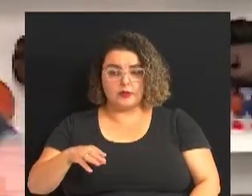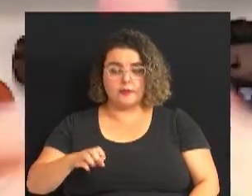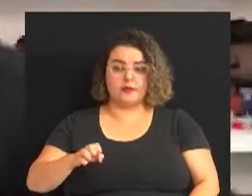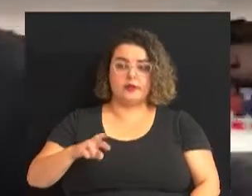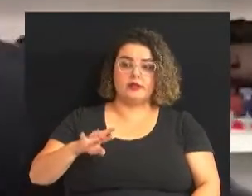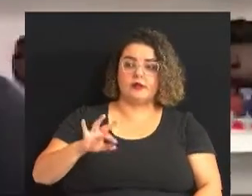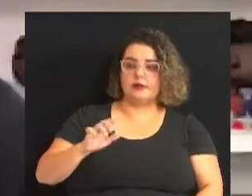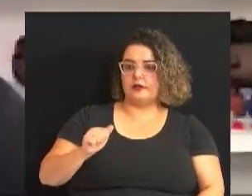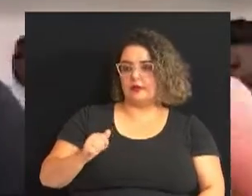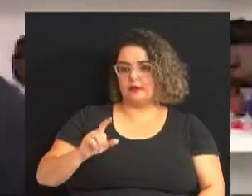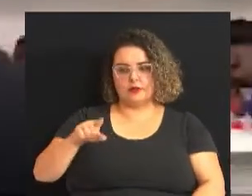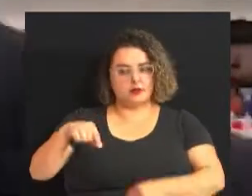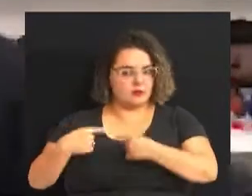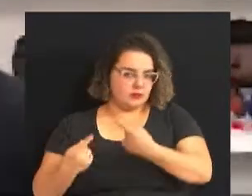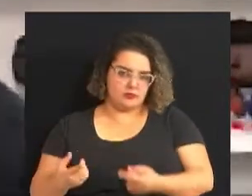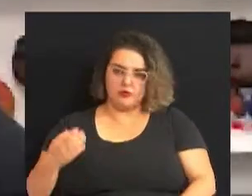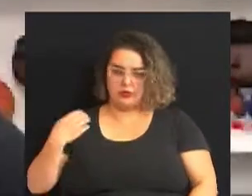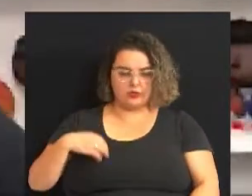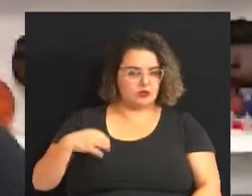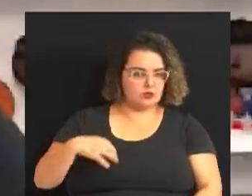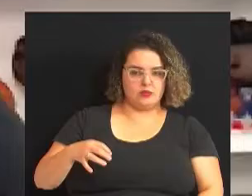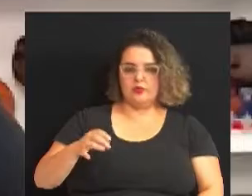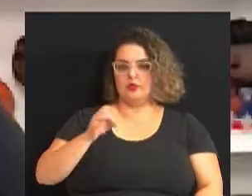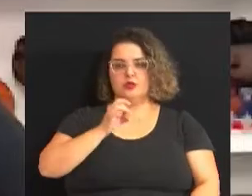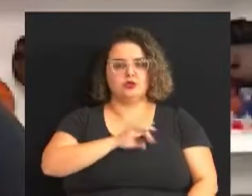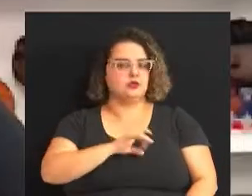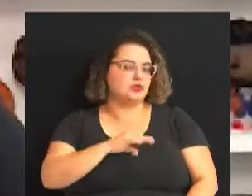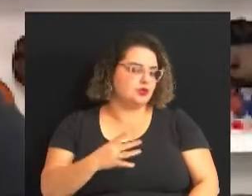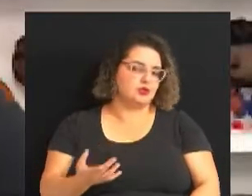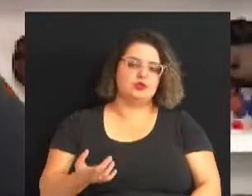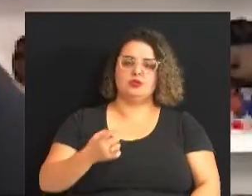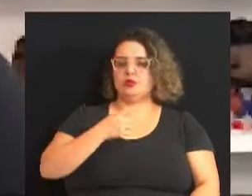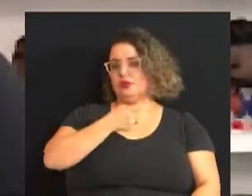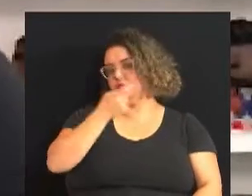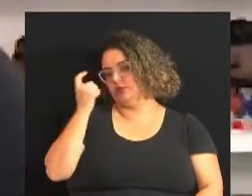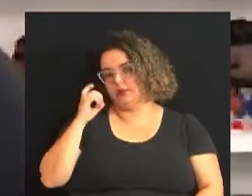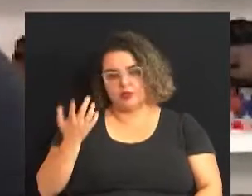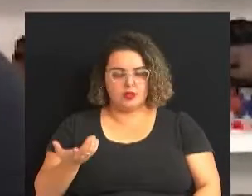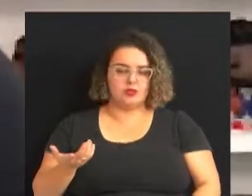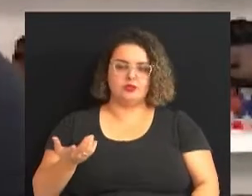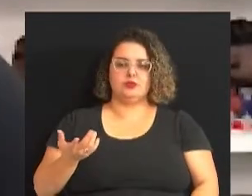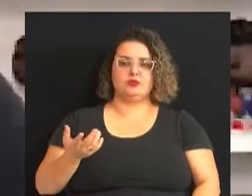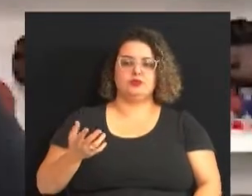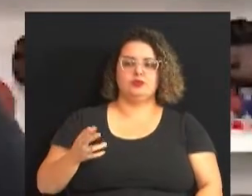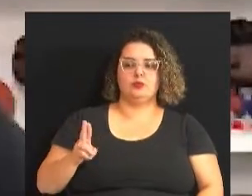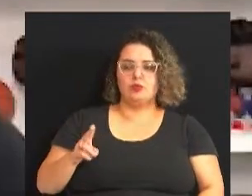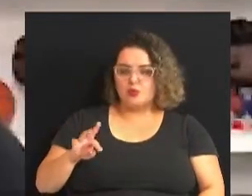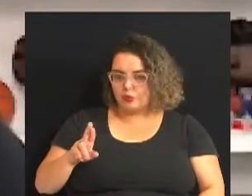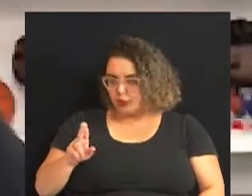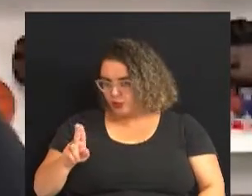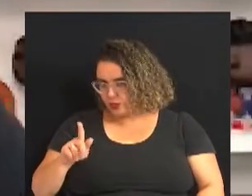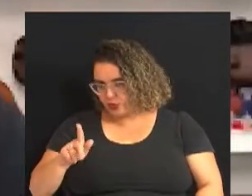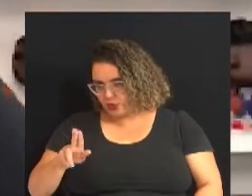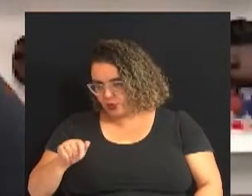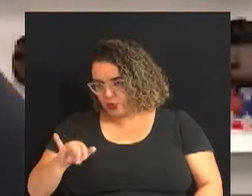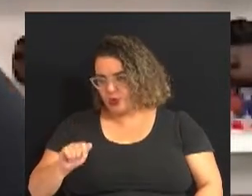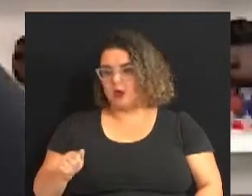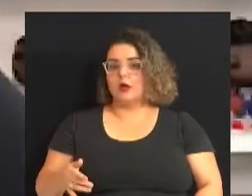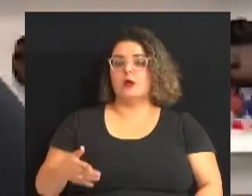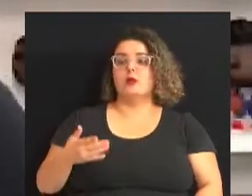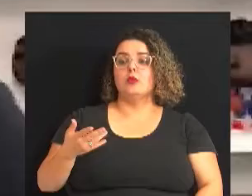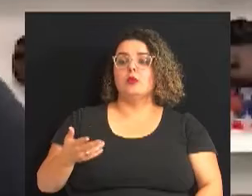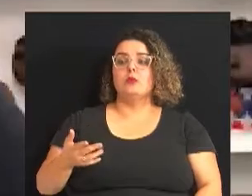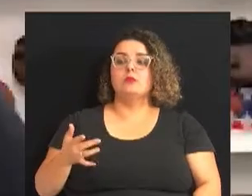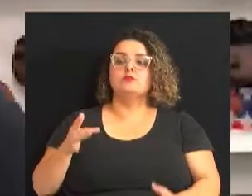internacional contra times da Argentina, Chile, Uruguai, coisa e tal, porém, e até para ele poder ter um aprendizado, uma familiaridade com